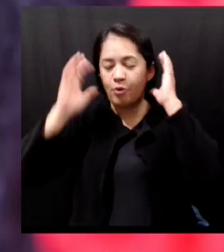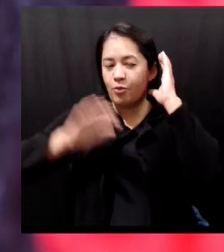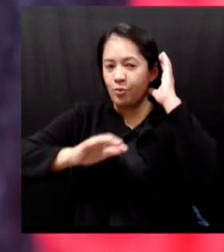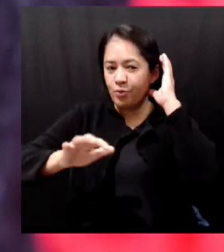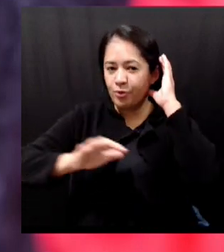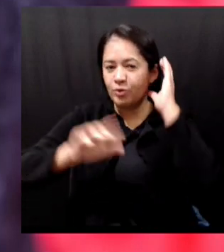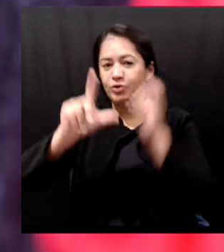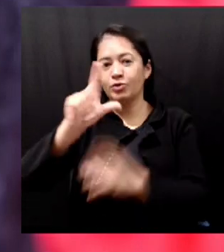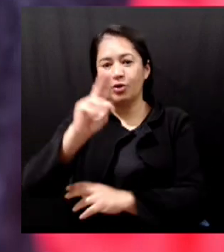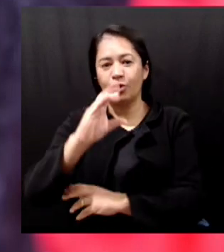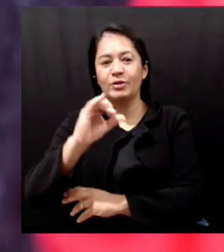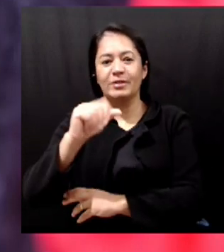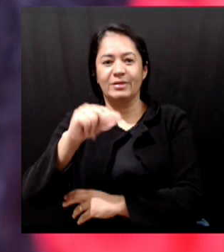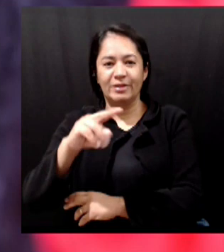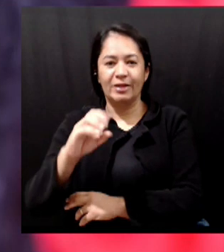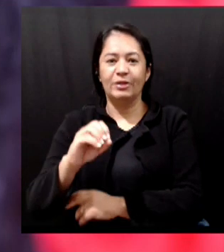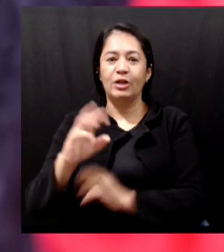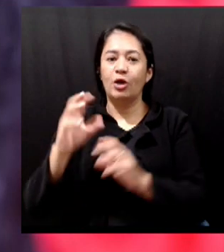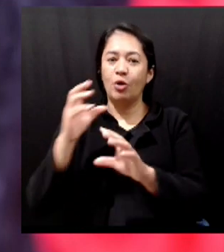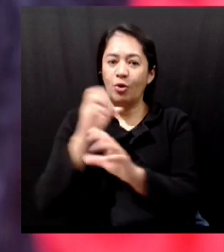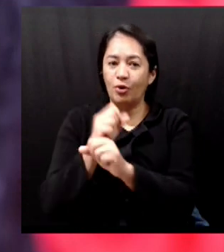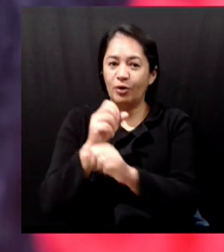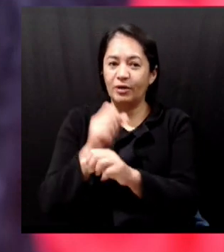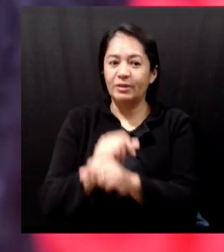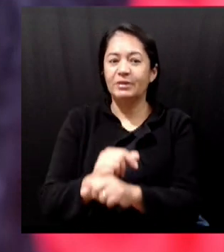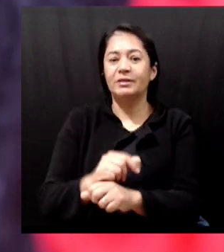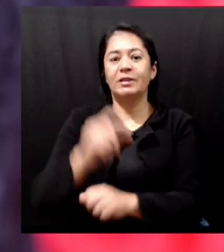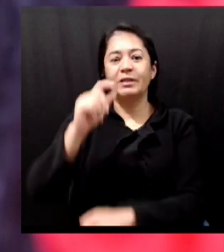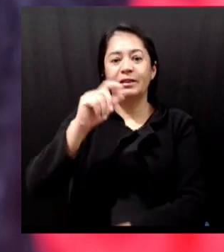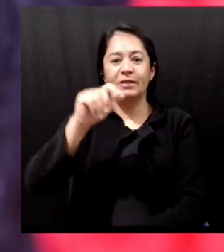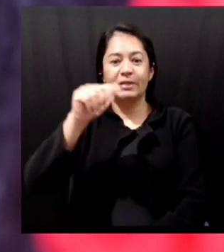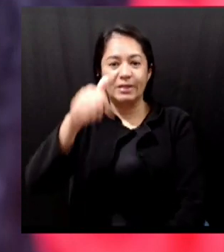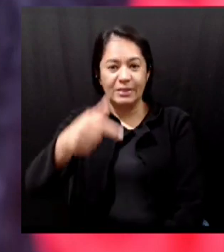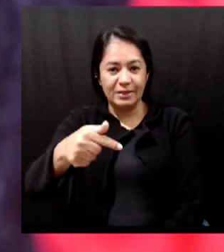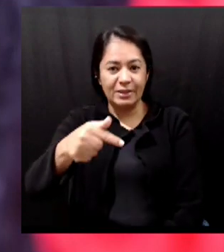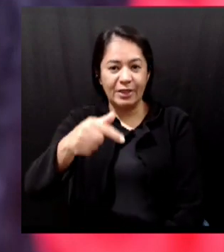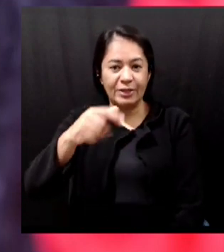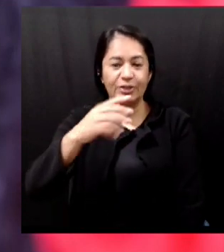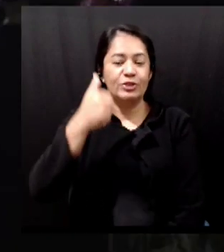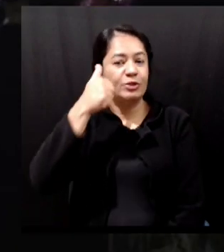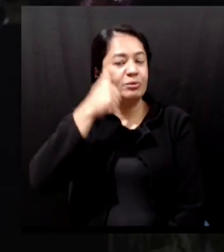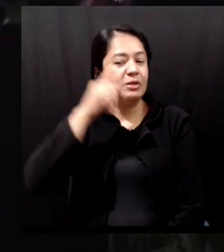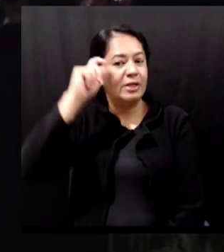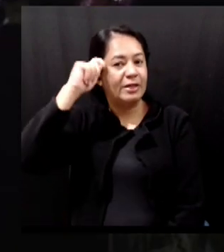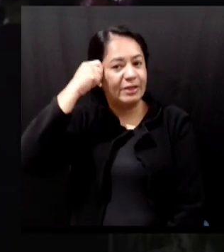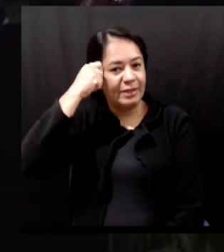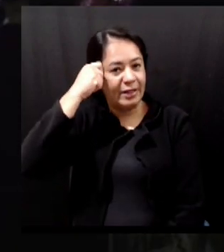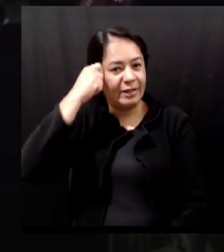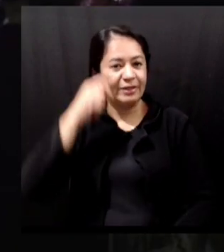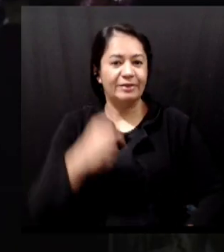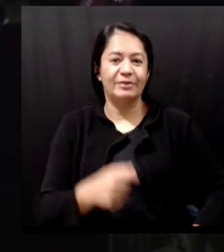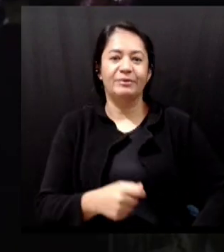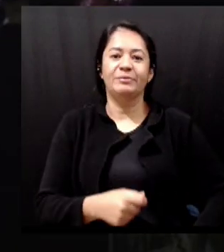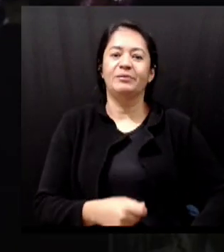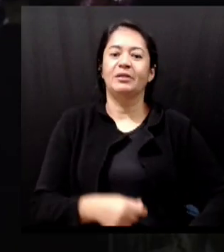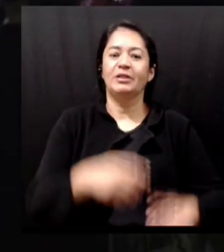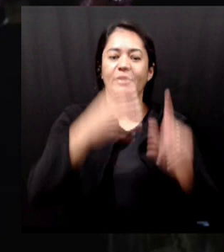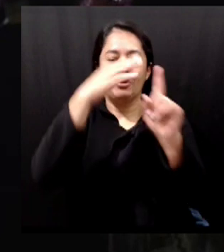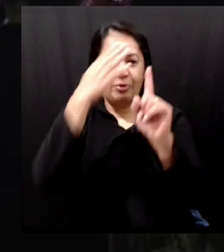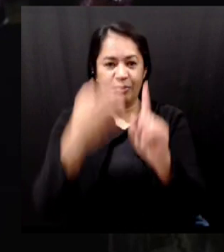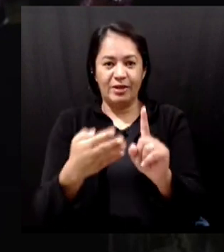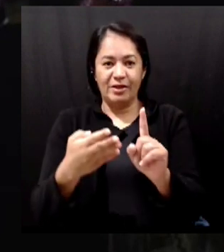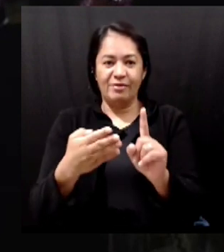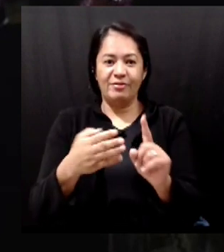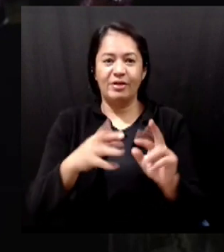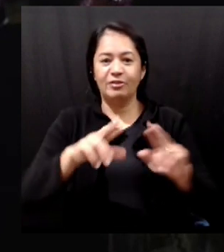Ao todo são 7 mulheres negras que serão homenageadas com o título de rainha em diferentes categorias, né? Educação